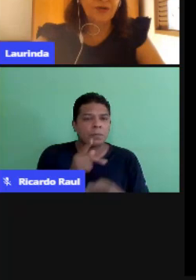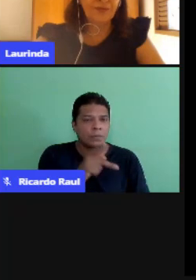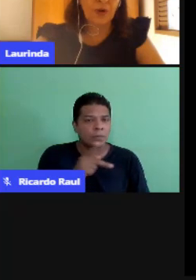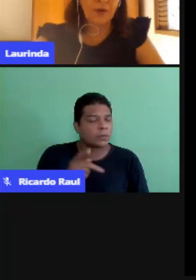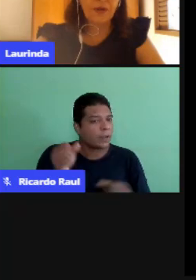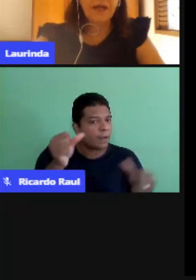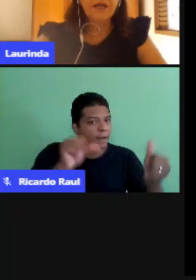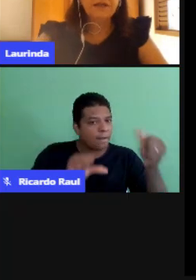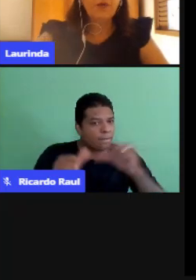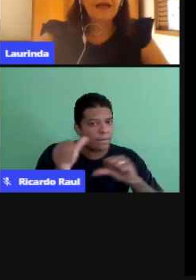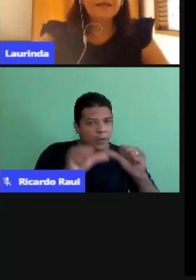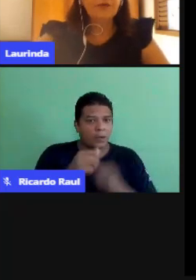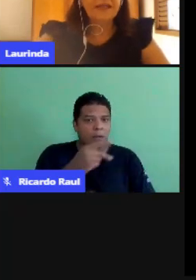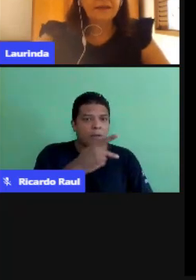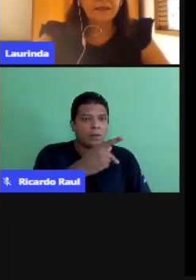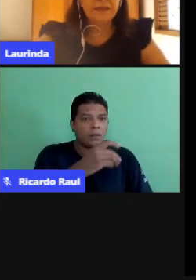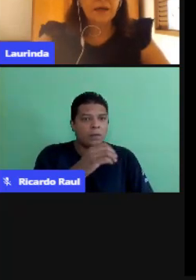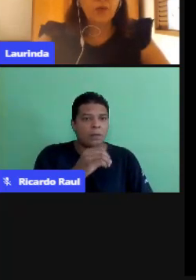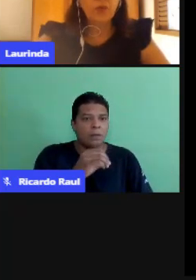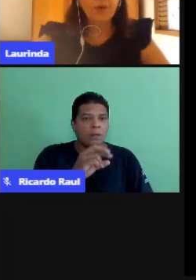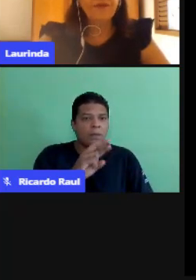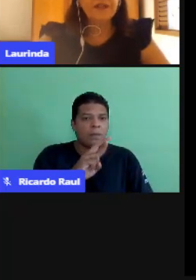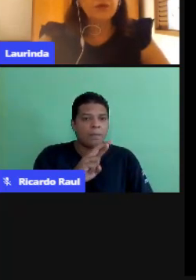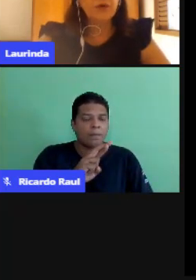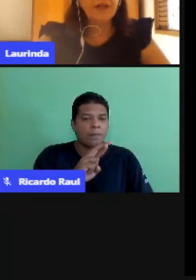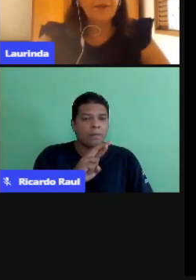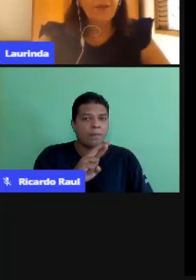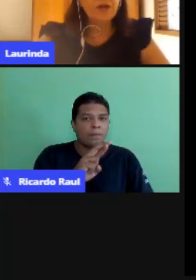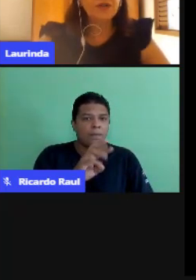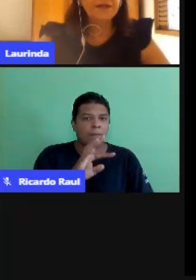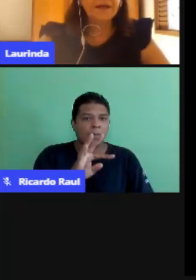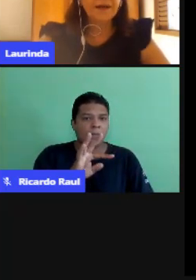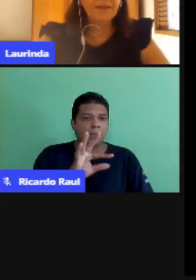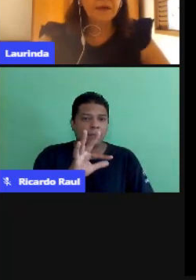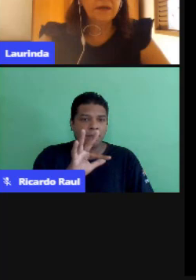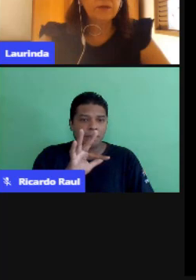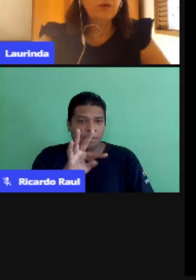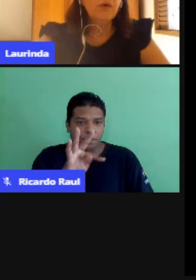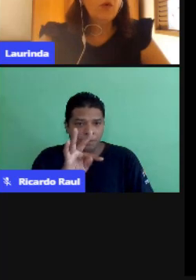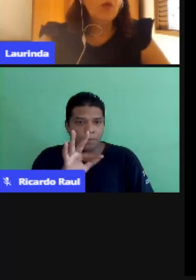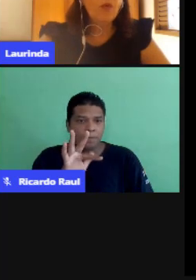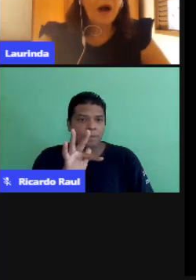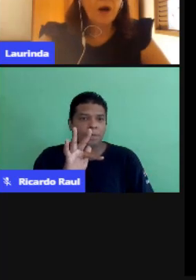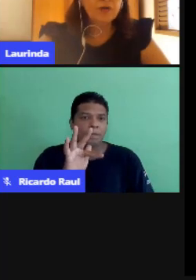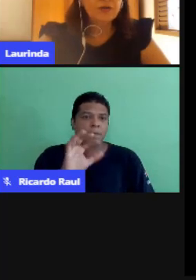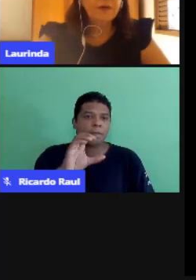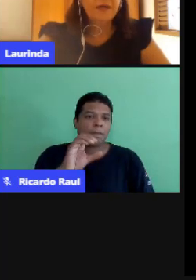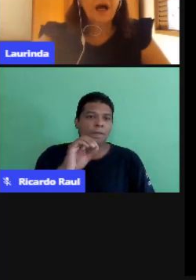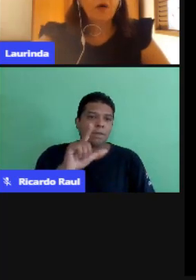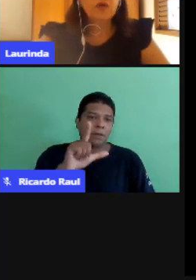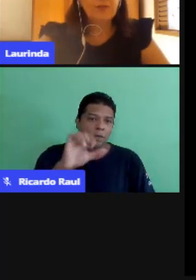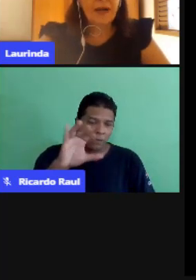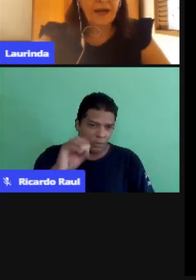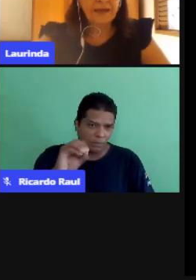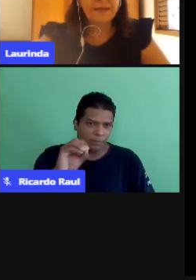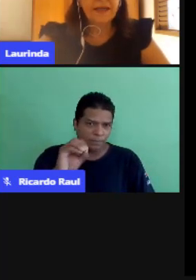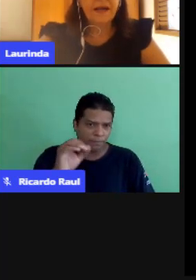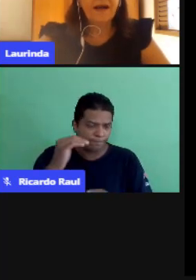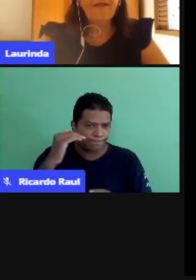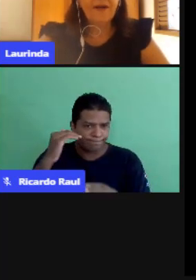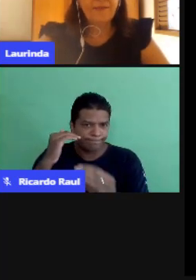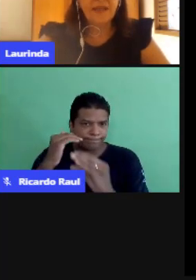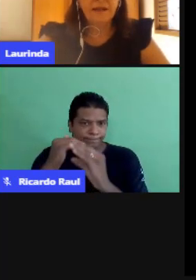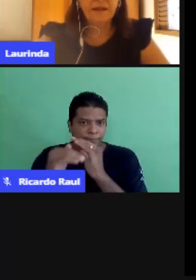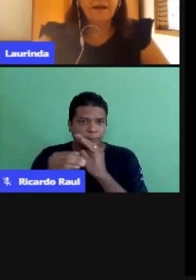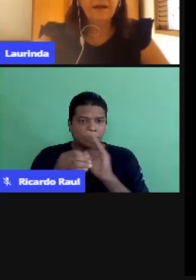trabalhando o portfólio. Então, essa orientação, o professor ele pode estar encaminhando um áudio aos pais,